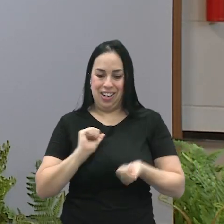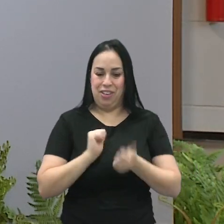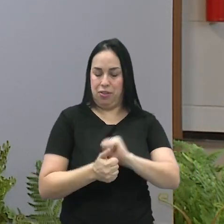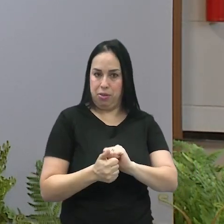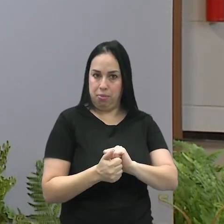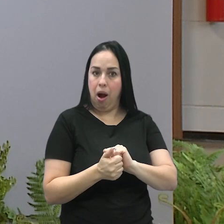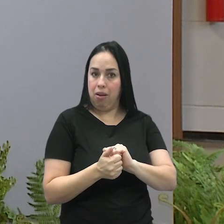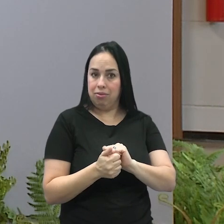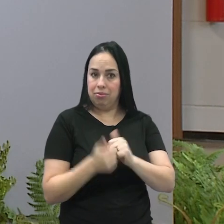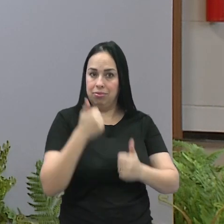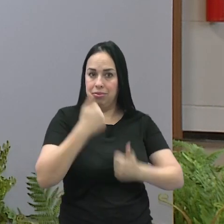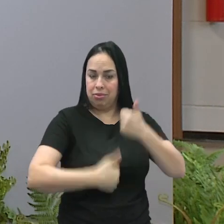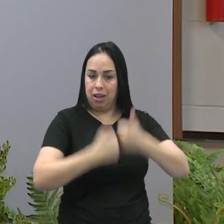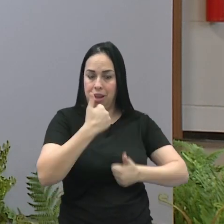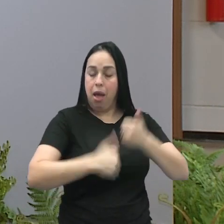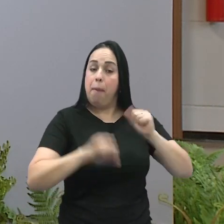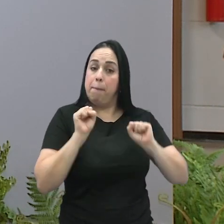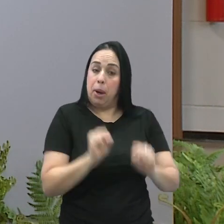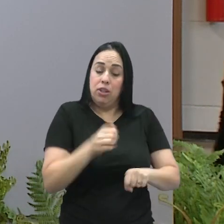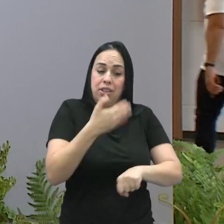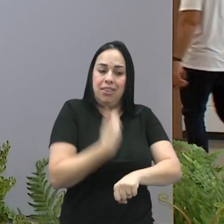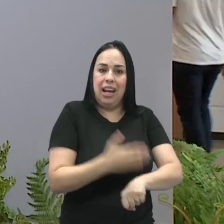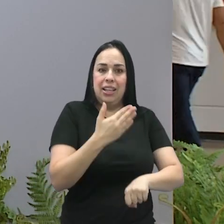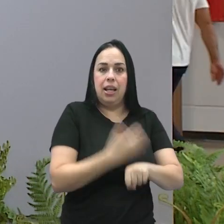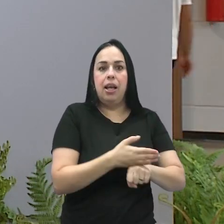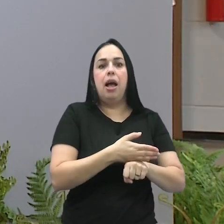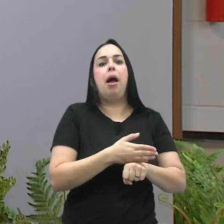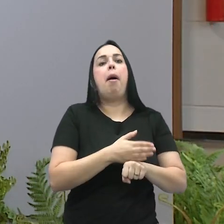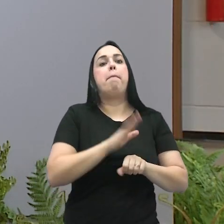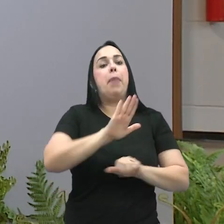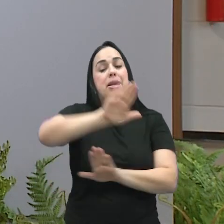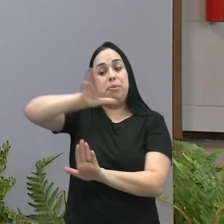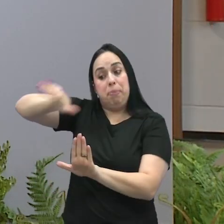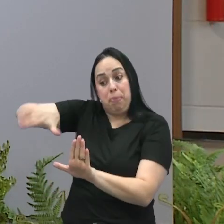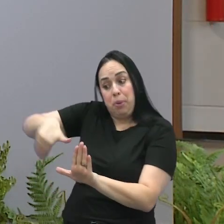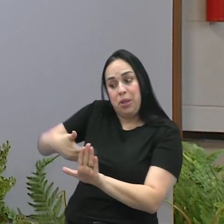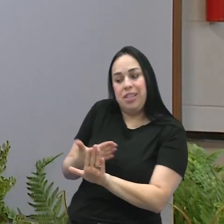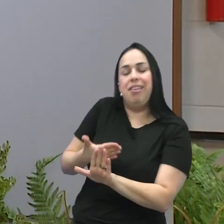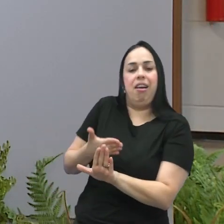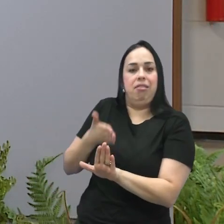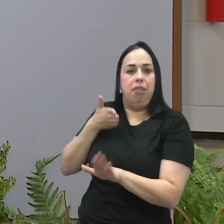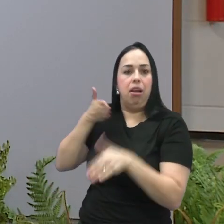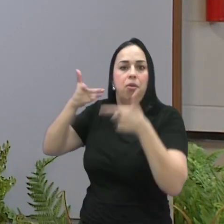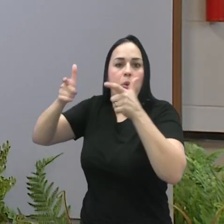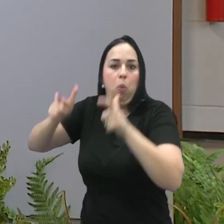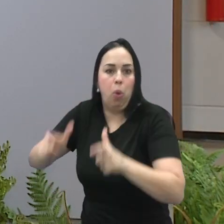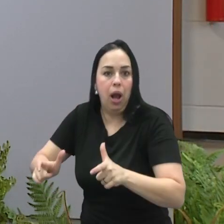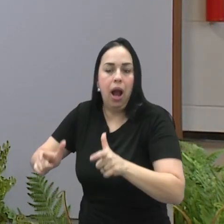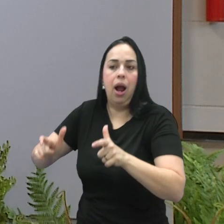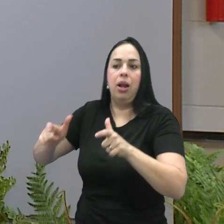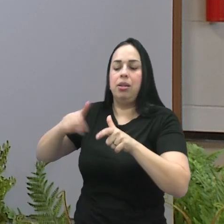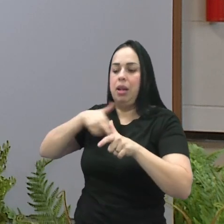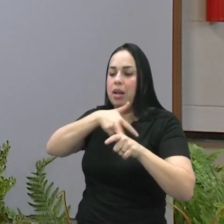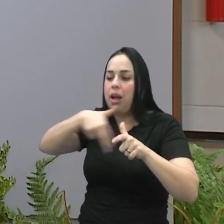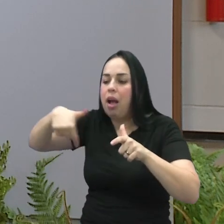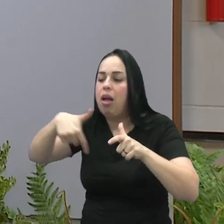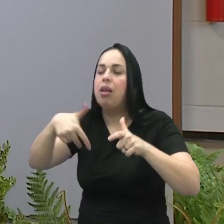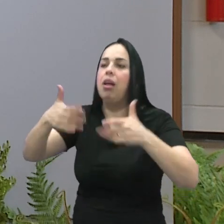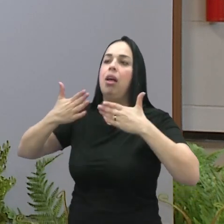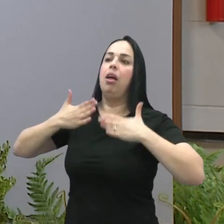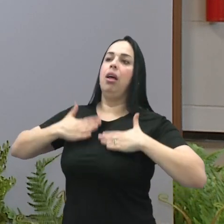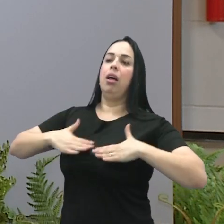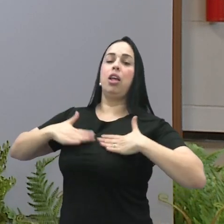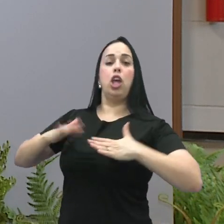Esse daí, ele pode acabar treinando debaixo do sol, mas ele vai ter todo um aparato por trás dele que vai cuidar da qualidade